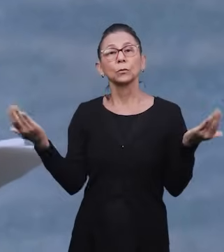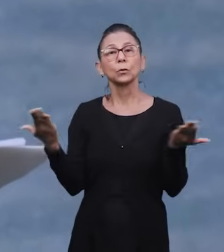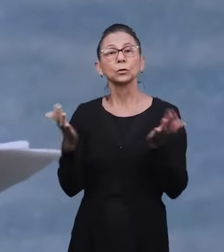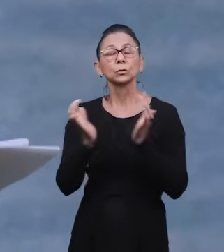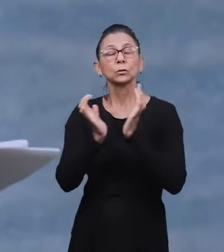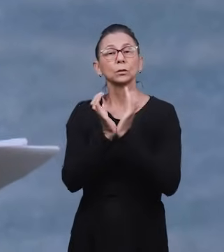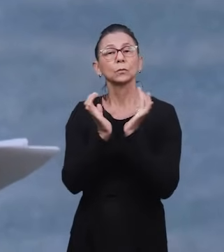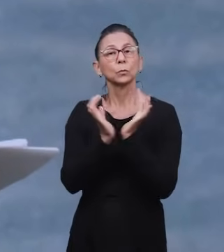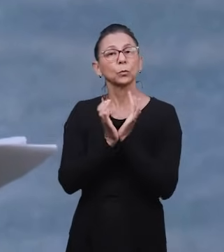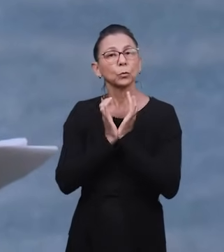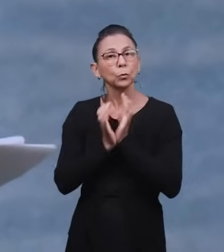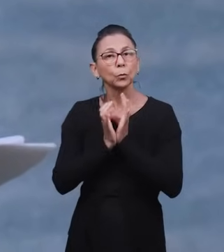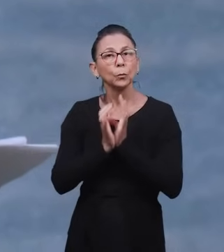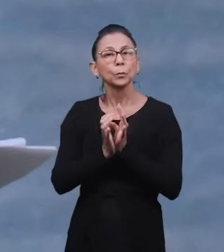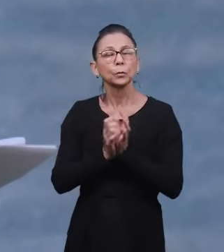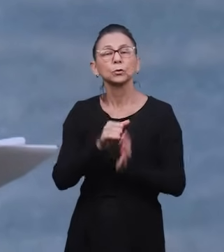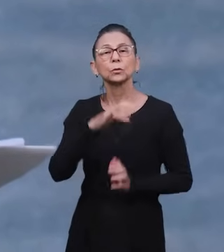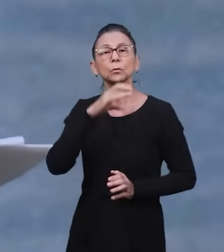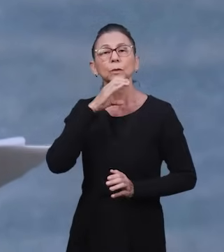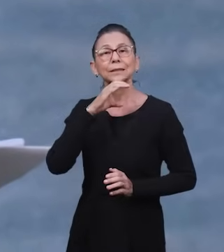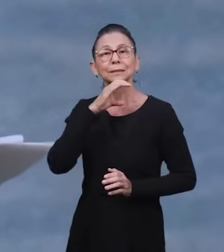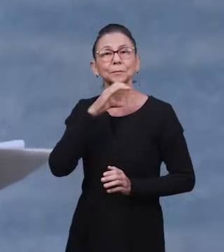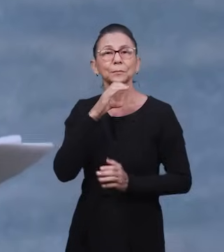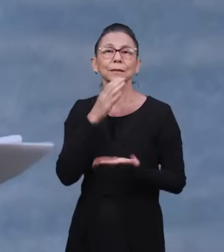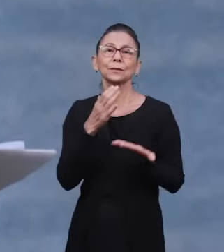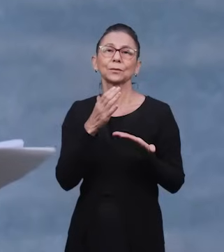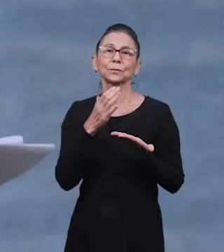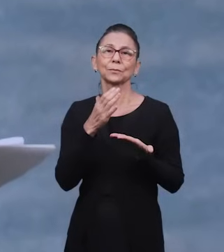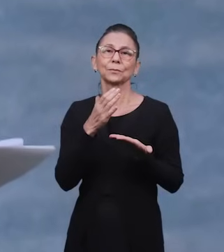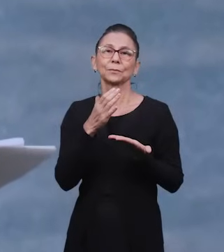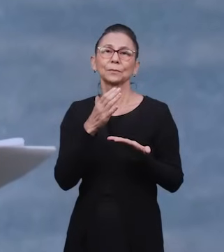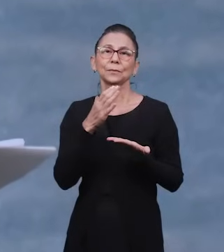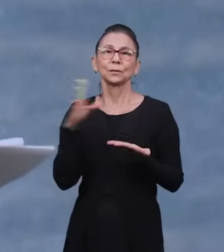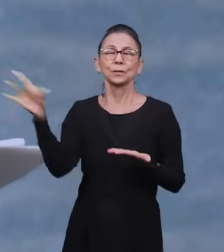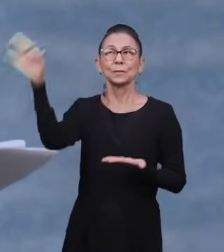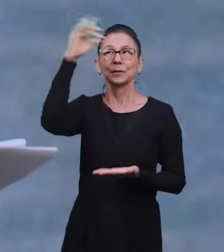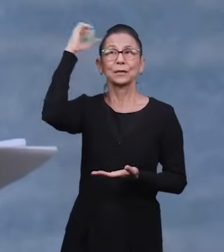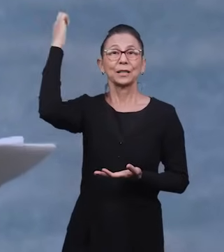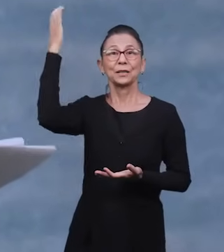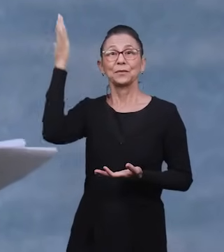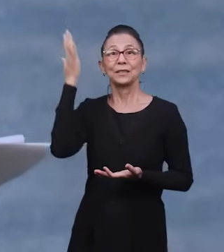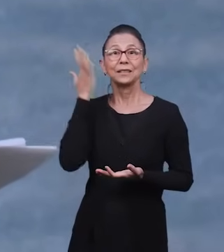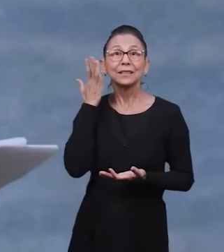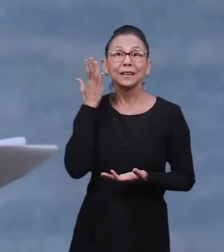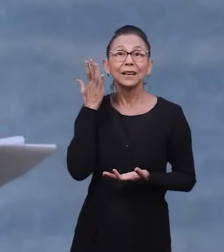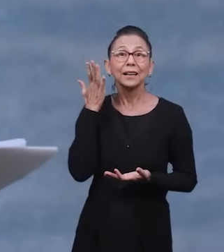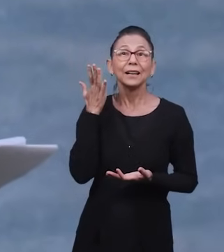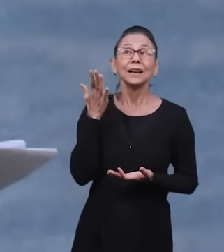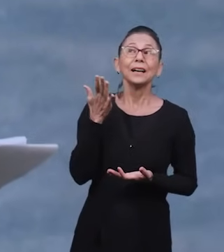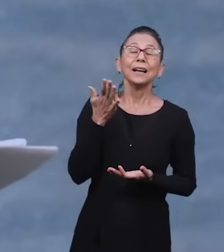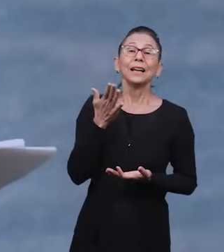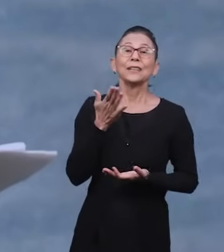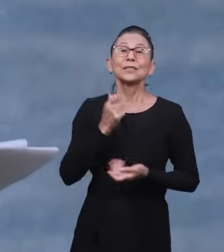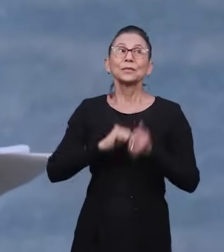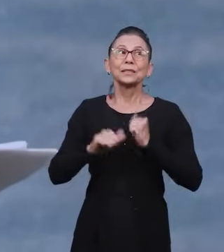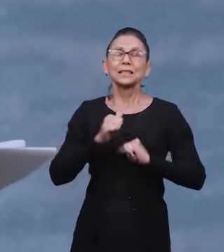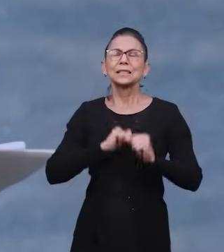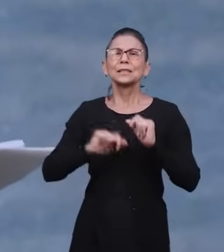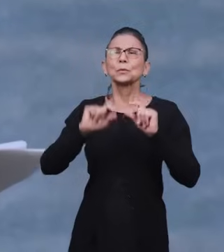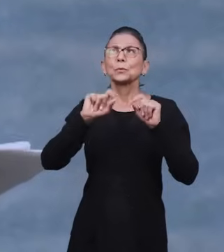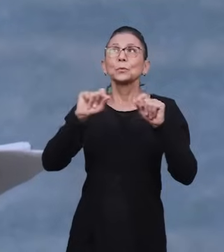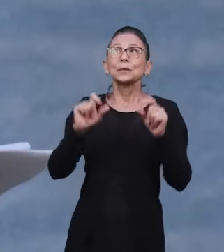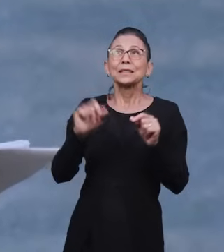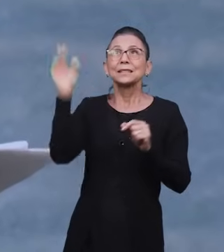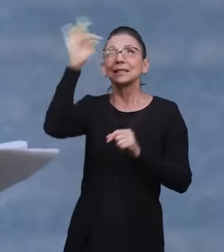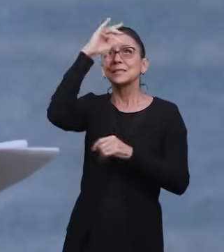um conjunto de aprendizado, conhecimento dado pelo Espírito Santo. E eu já estou ansioso, né? A que mais que ele vai ensinar?